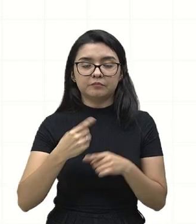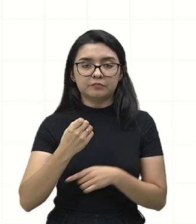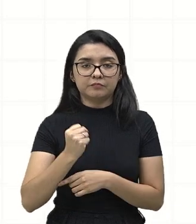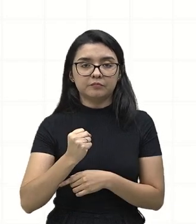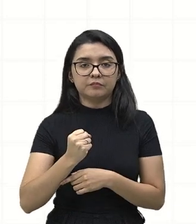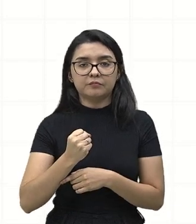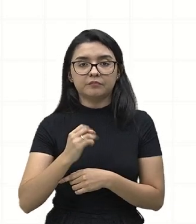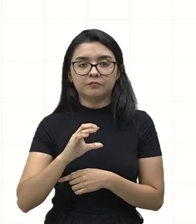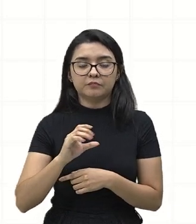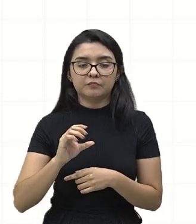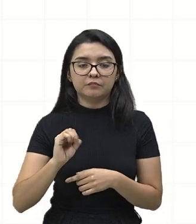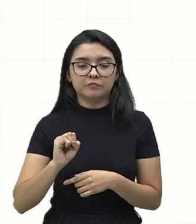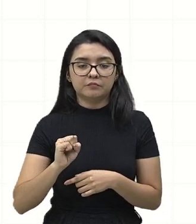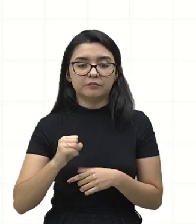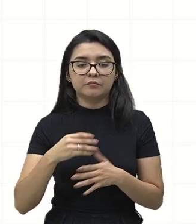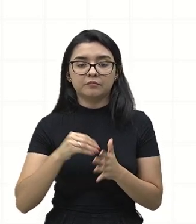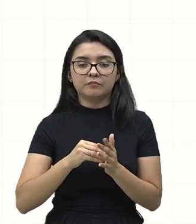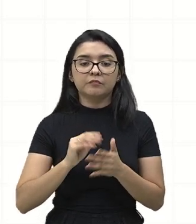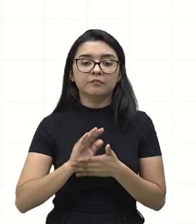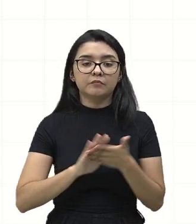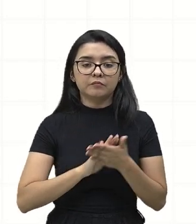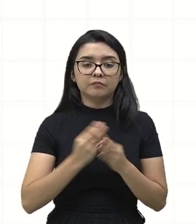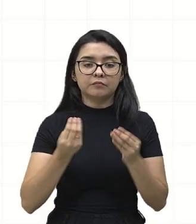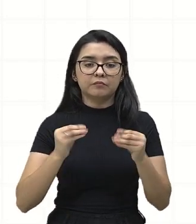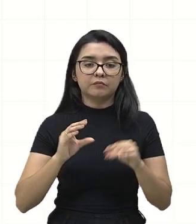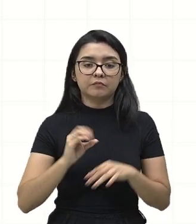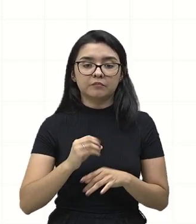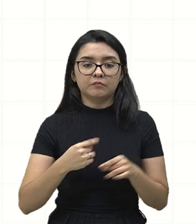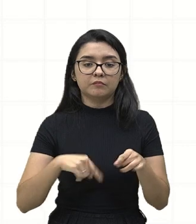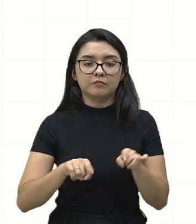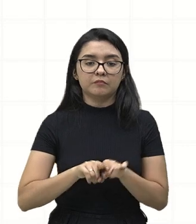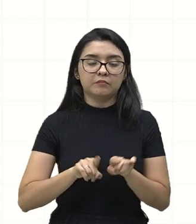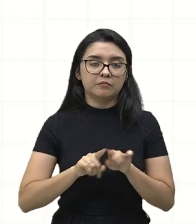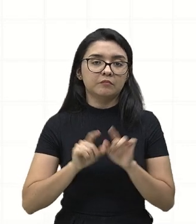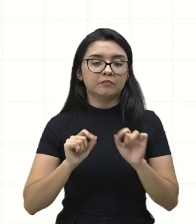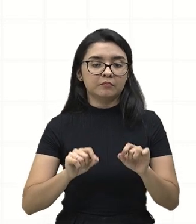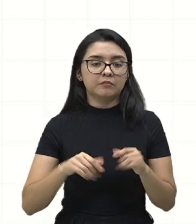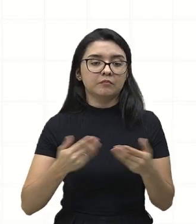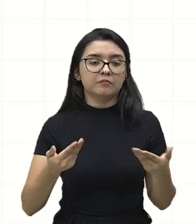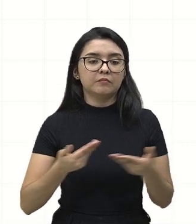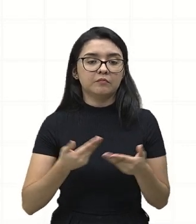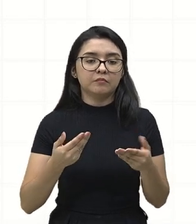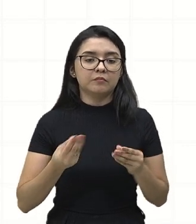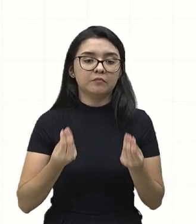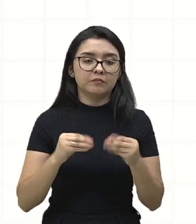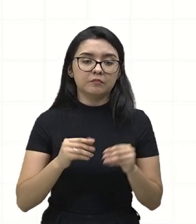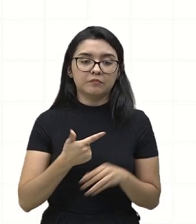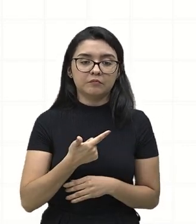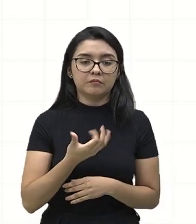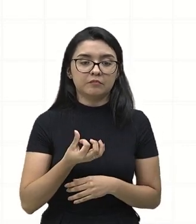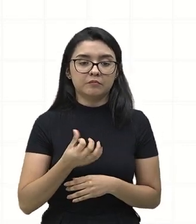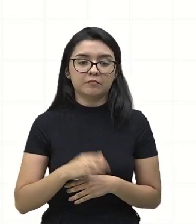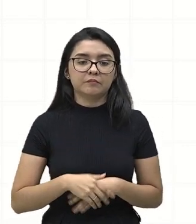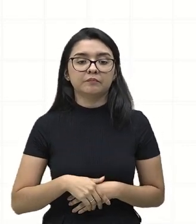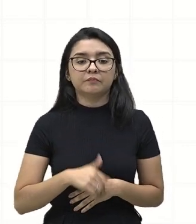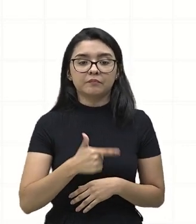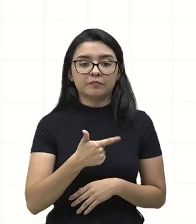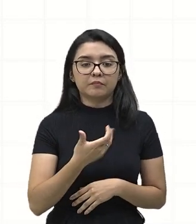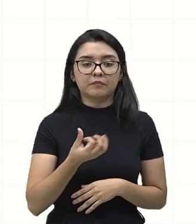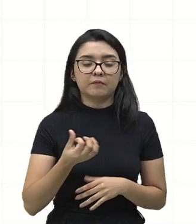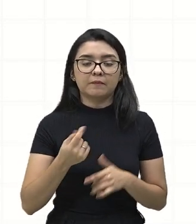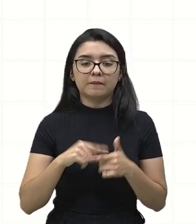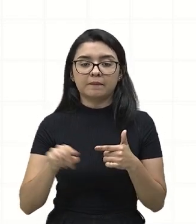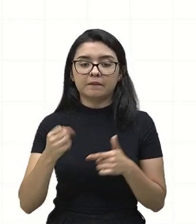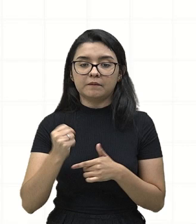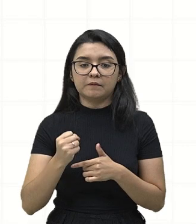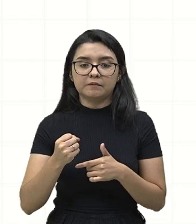8 não falta nada, acrescentamos um 0 aqui também. Agora a gente desce o 26. 26 dividido por